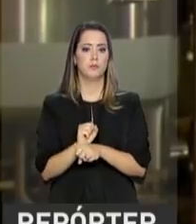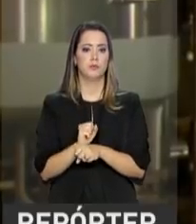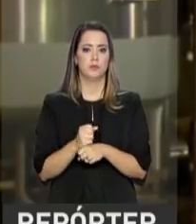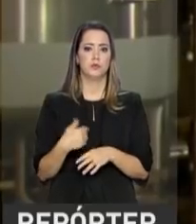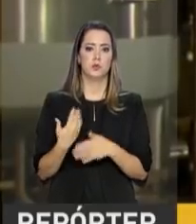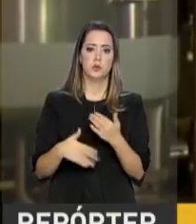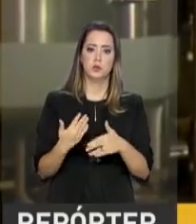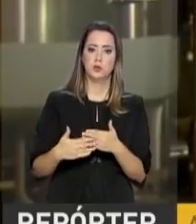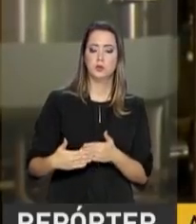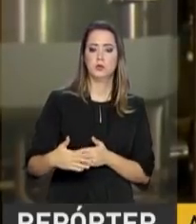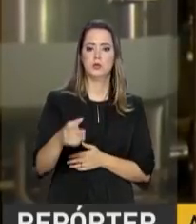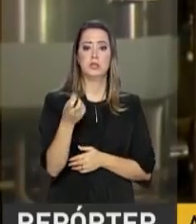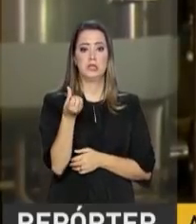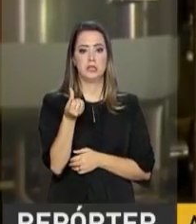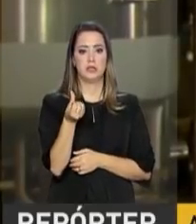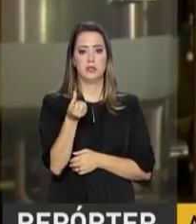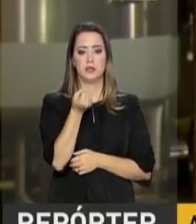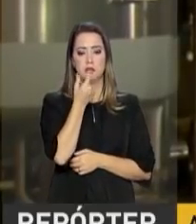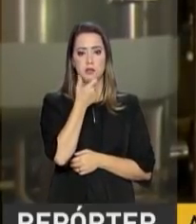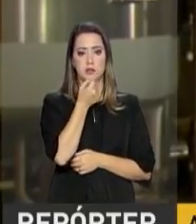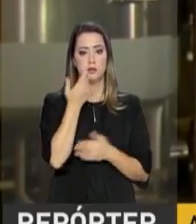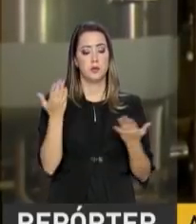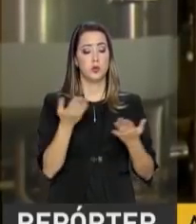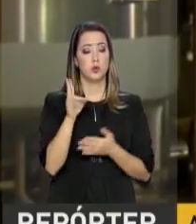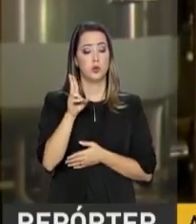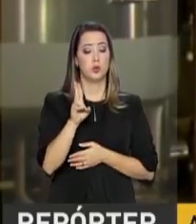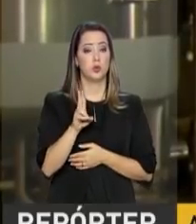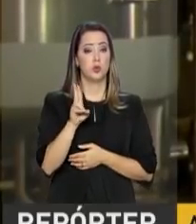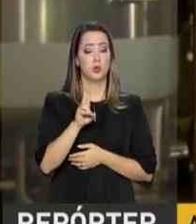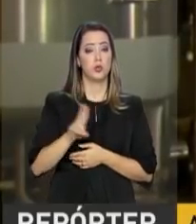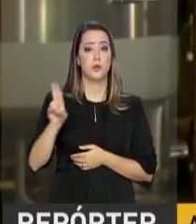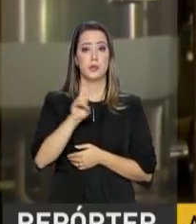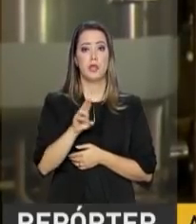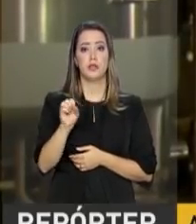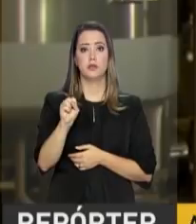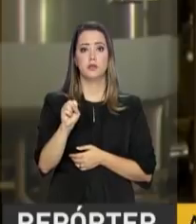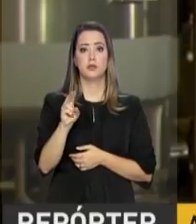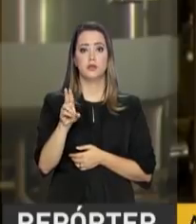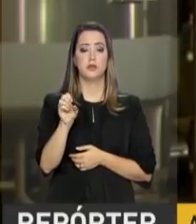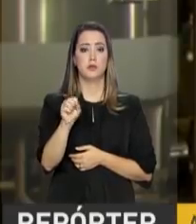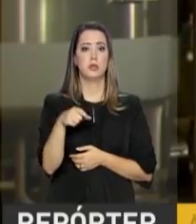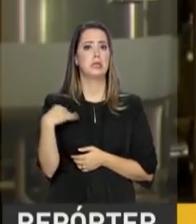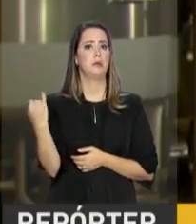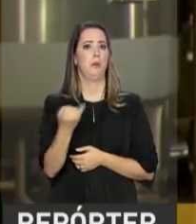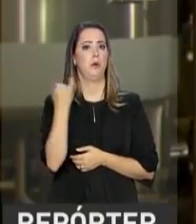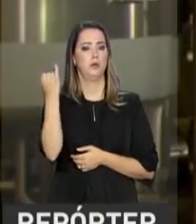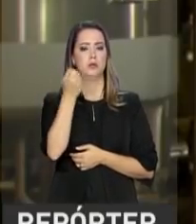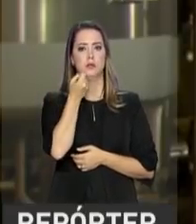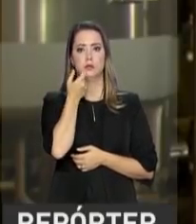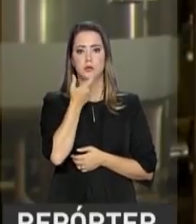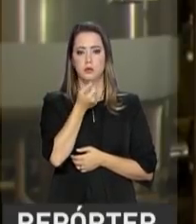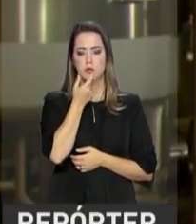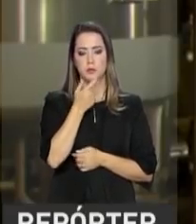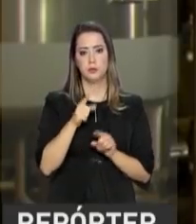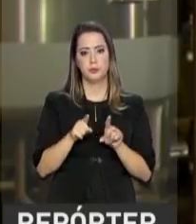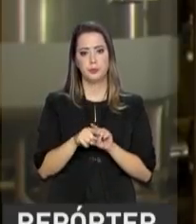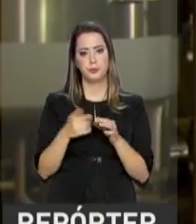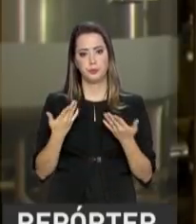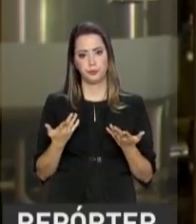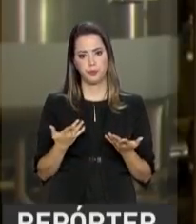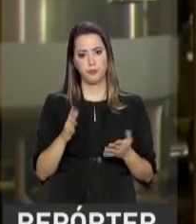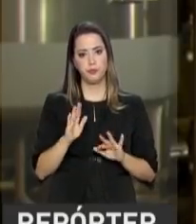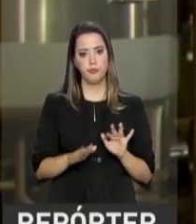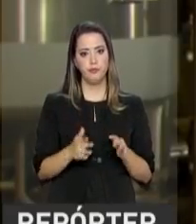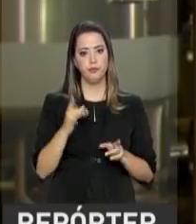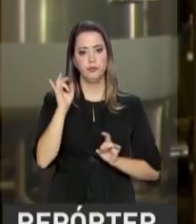vamos produzir 6 medicamentos que hoje o SUS consome. São medicamentos de alta importância. Tomamos aí